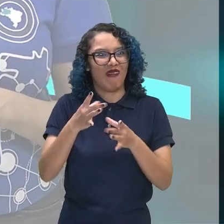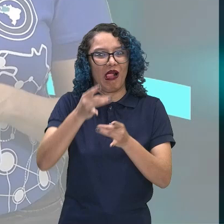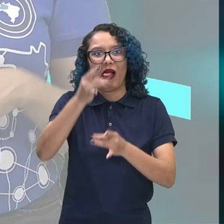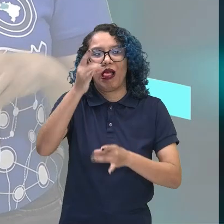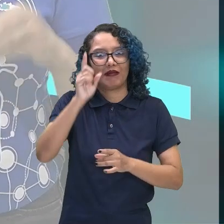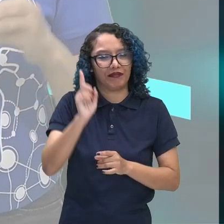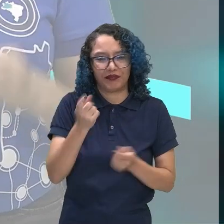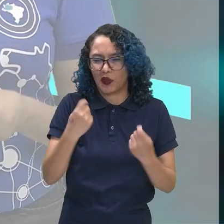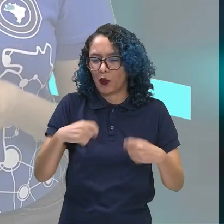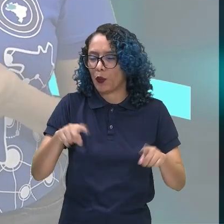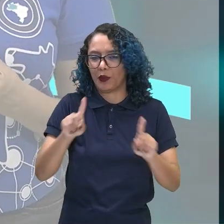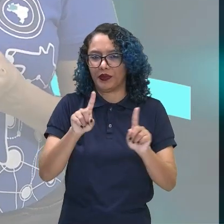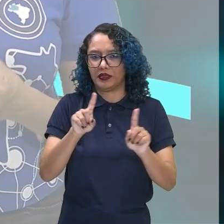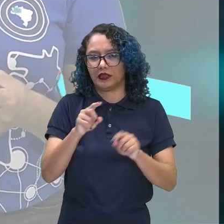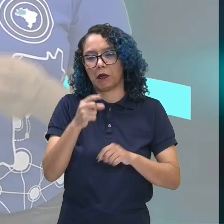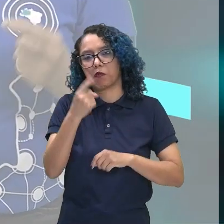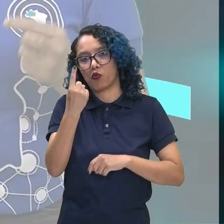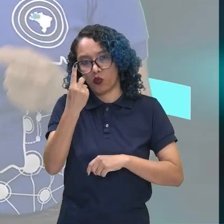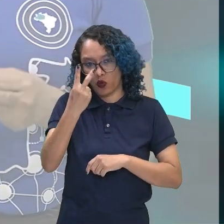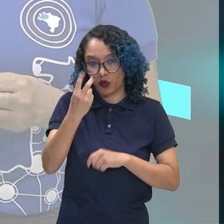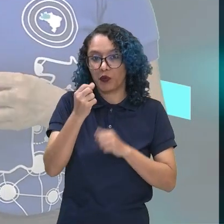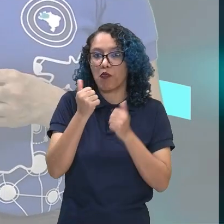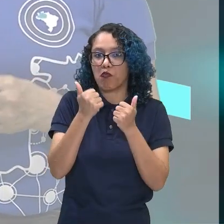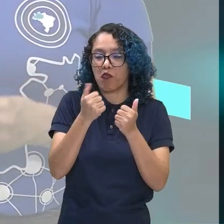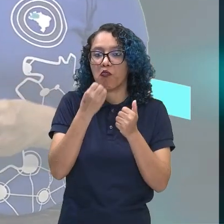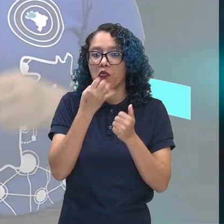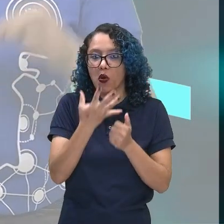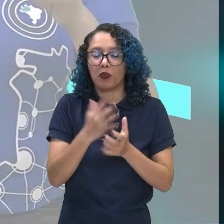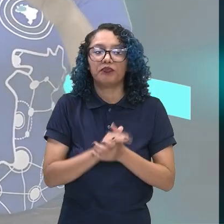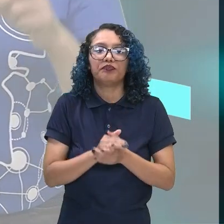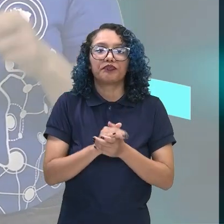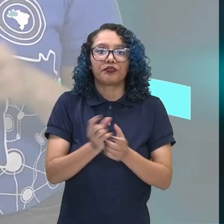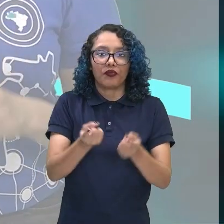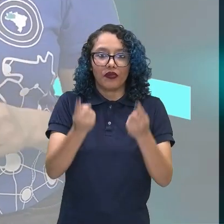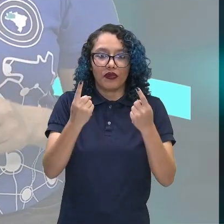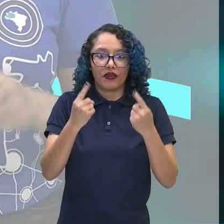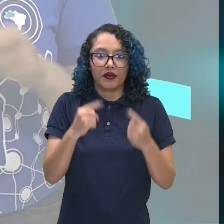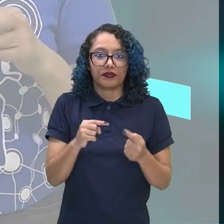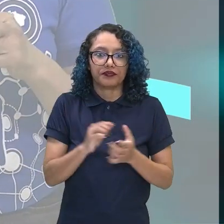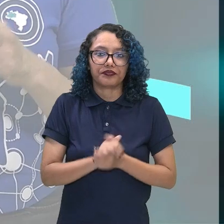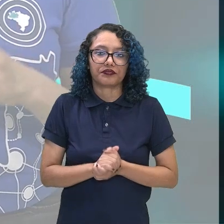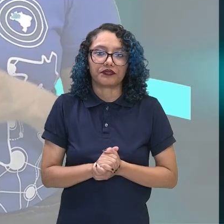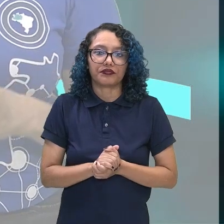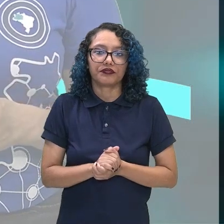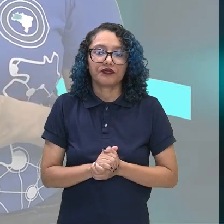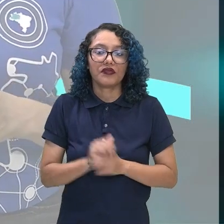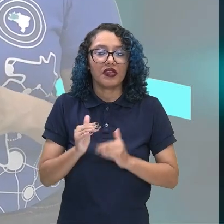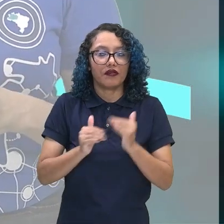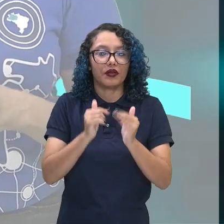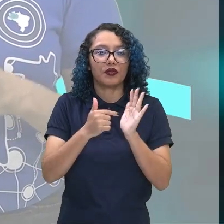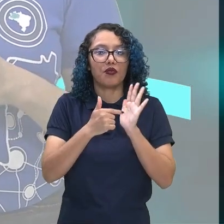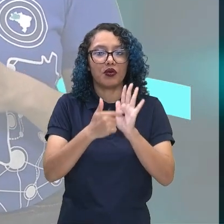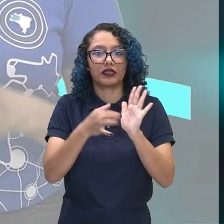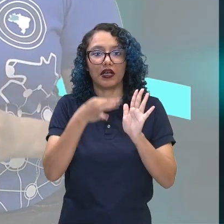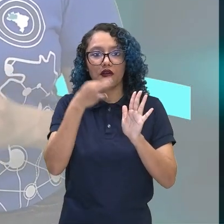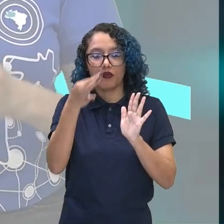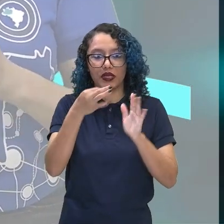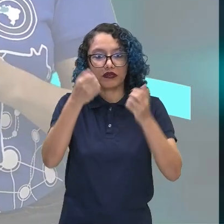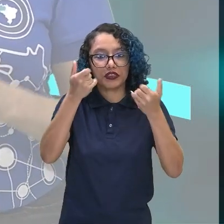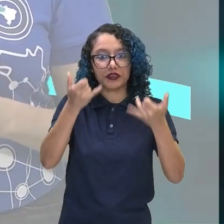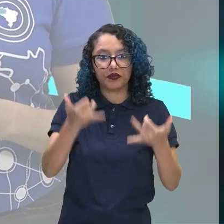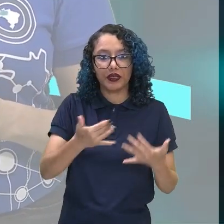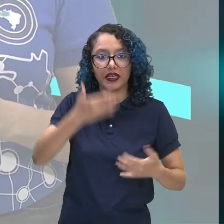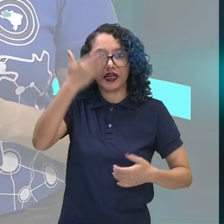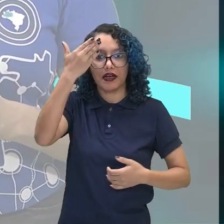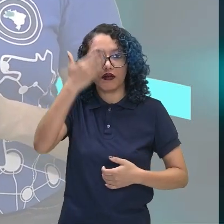longa. O desenvolvimento apresenta argumentos que justificam, comprove ou neguem